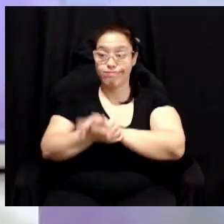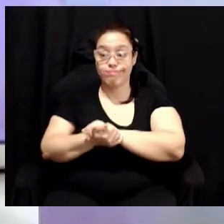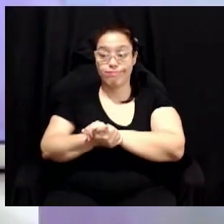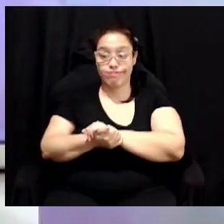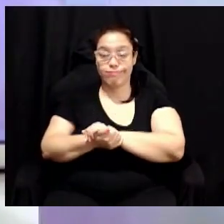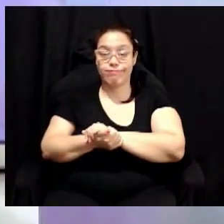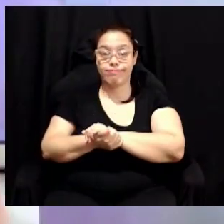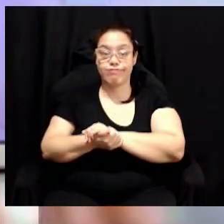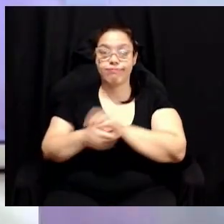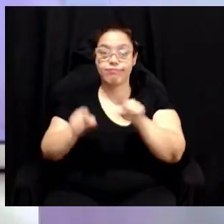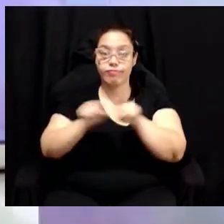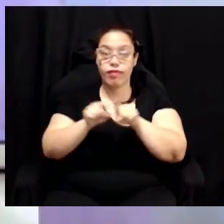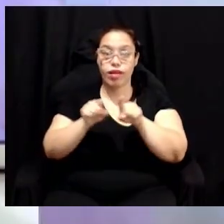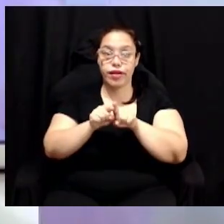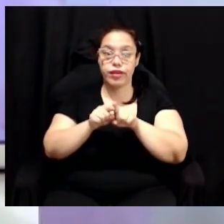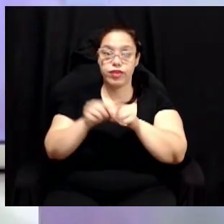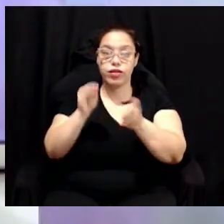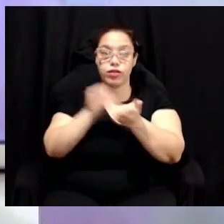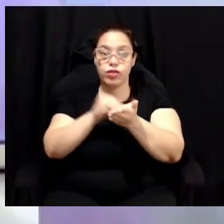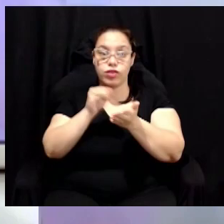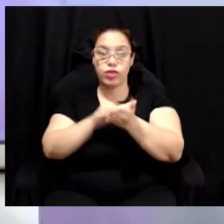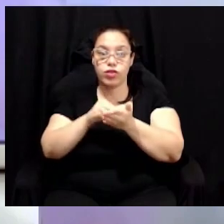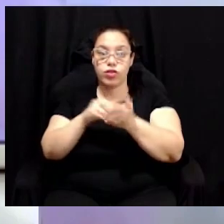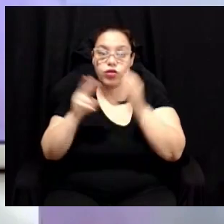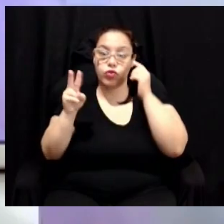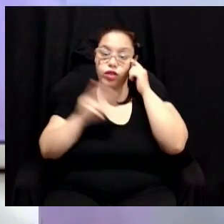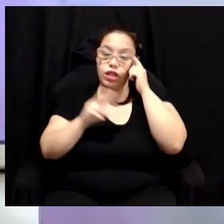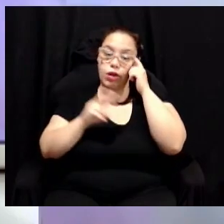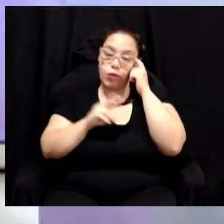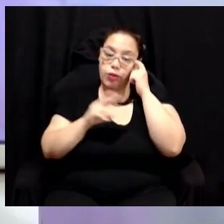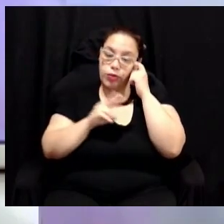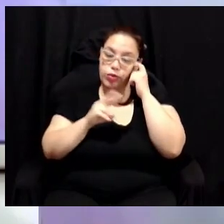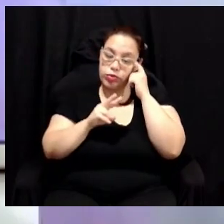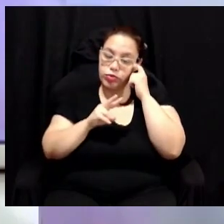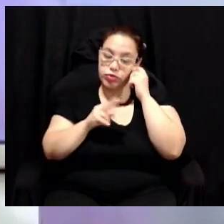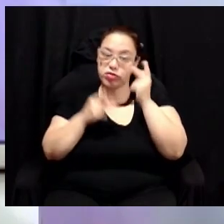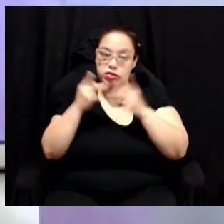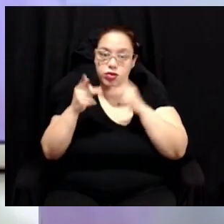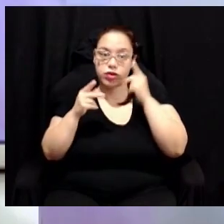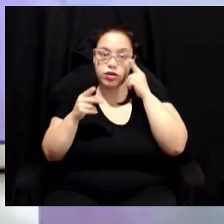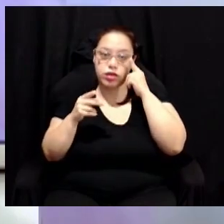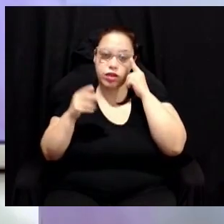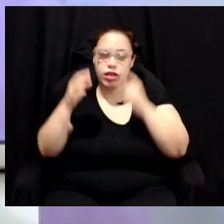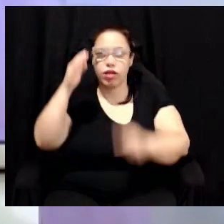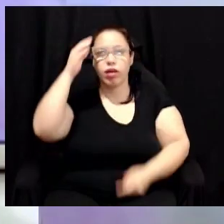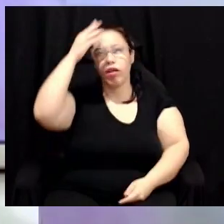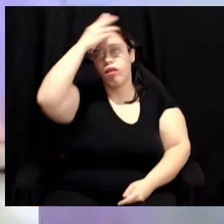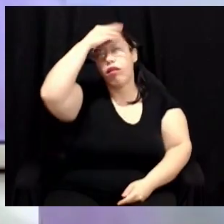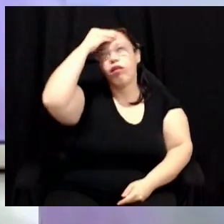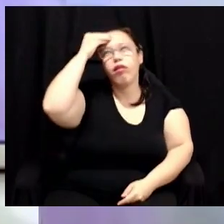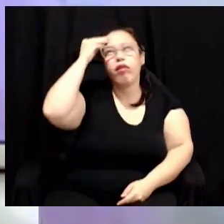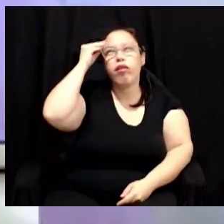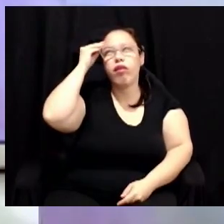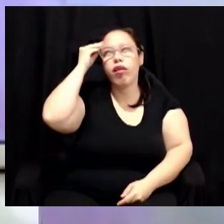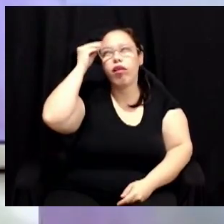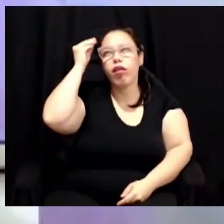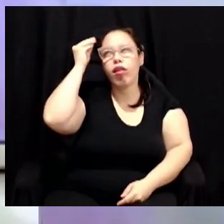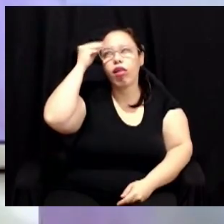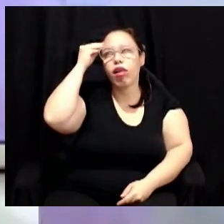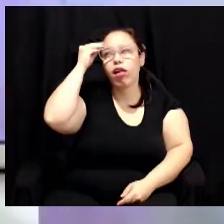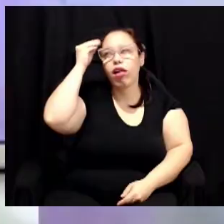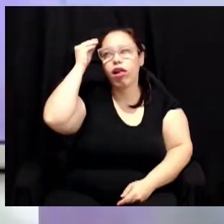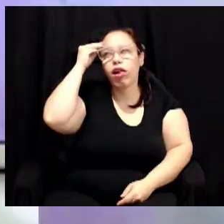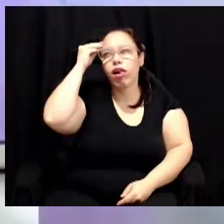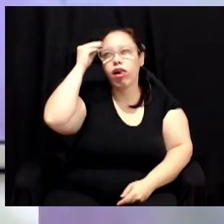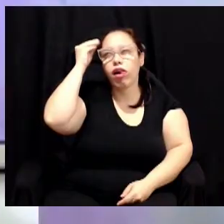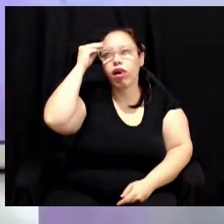hormonais, também tem a deficiência de várias vitaminas. Então, muitas mulheres relatam névoa mental, falta de memória. Isso acontece por uma falta